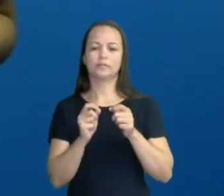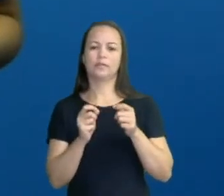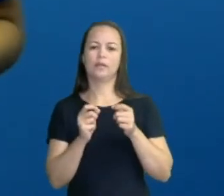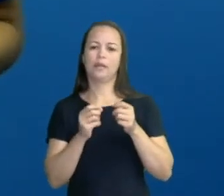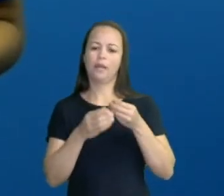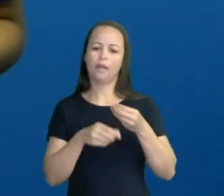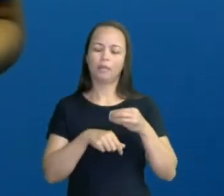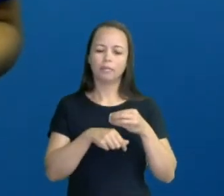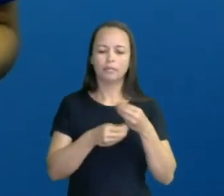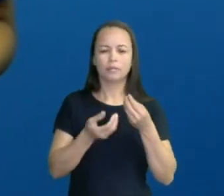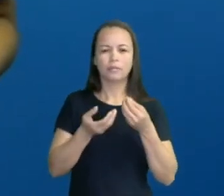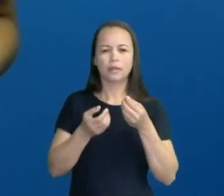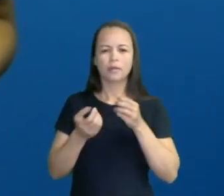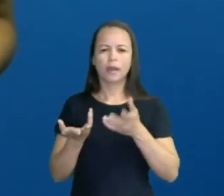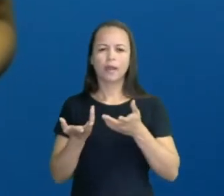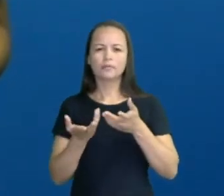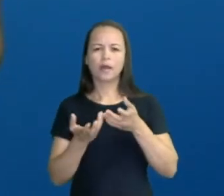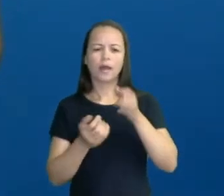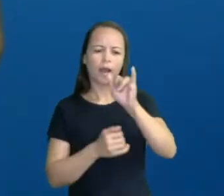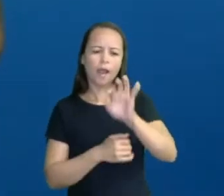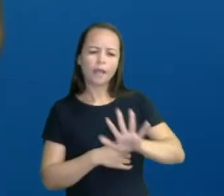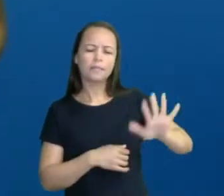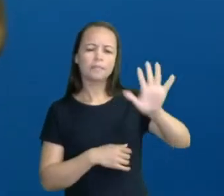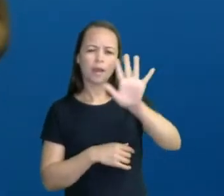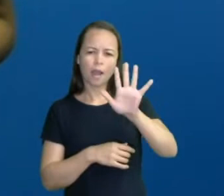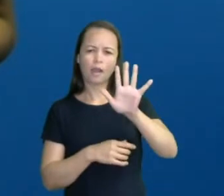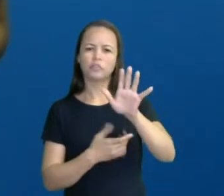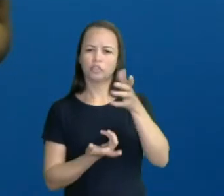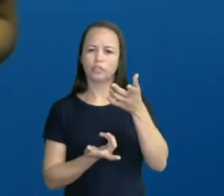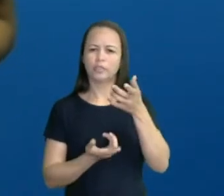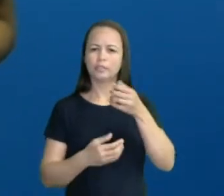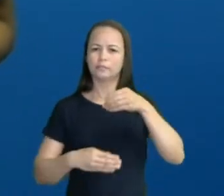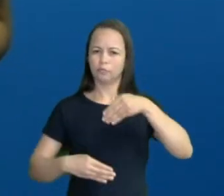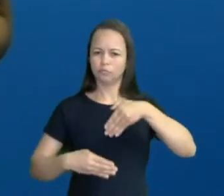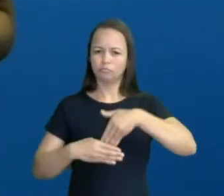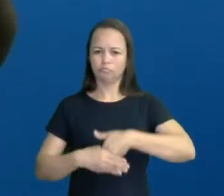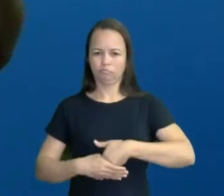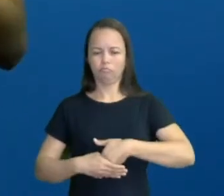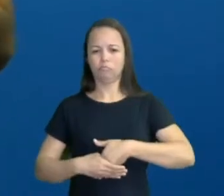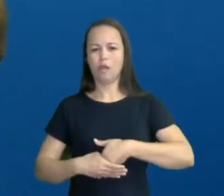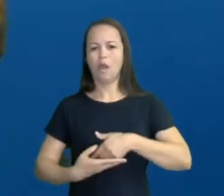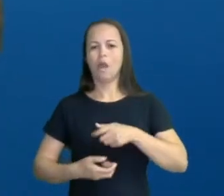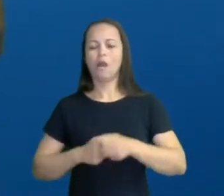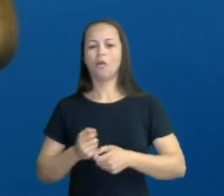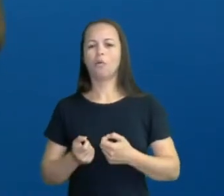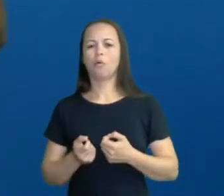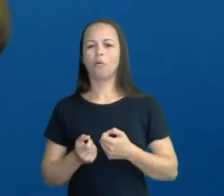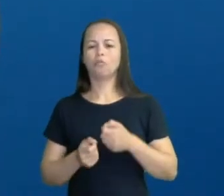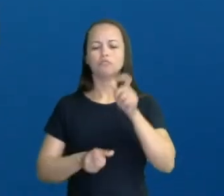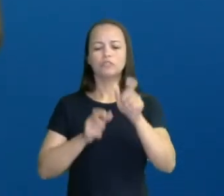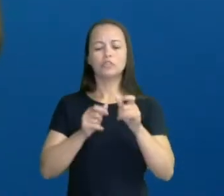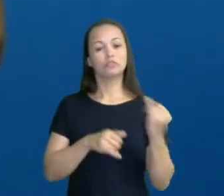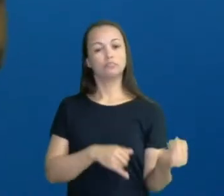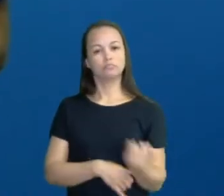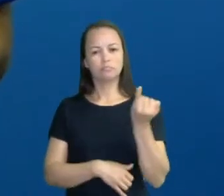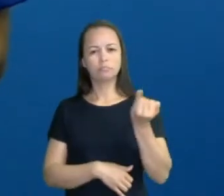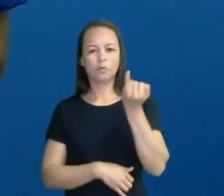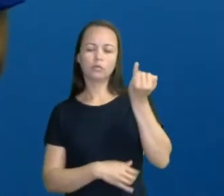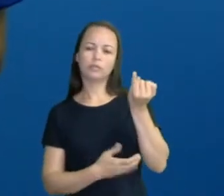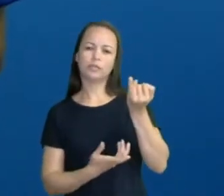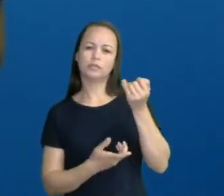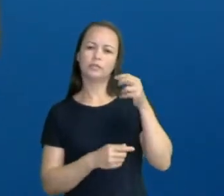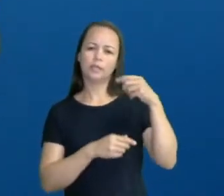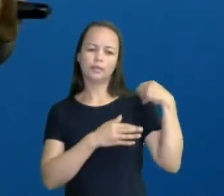dedicada à imagem, a tratar da imagem de Napoleão com vista na importância que ele tem para